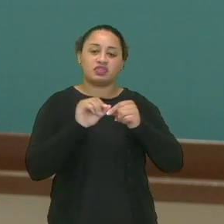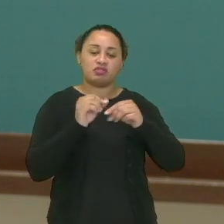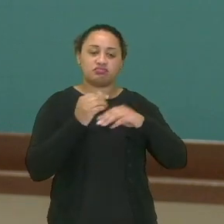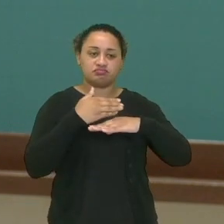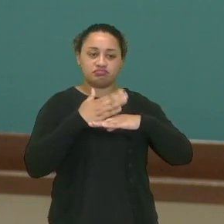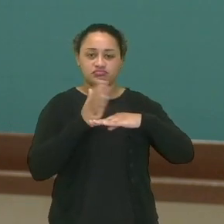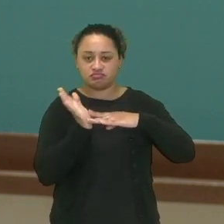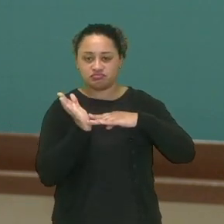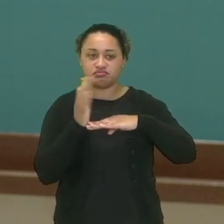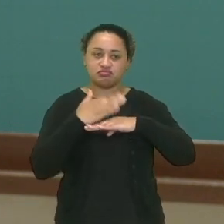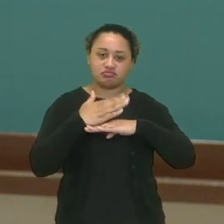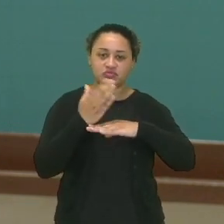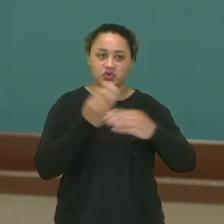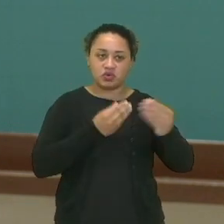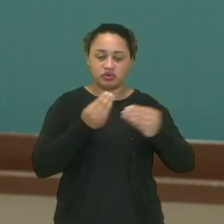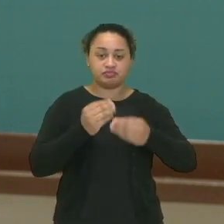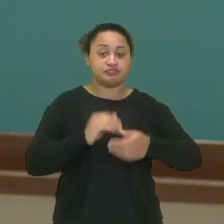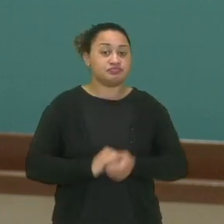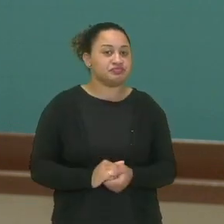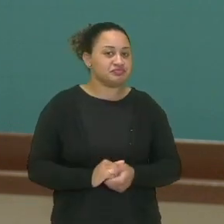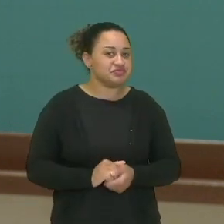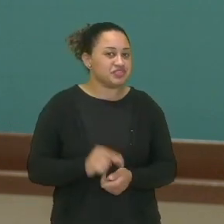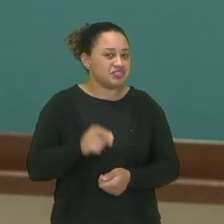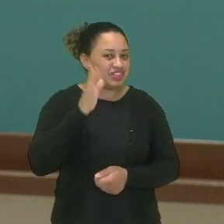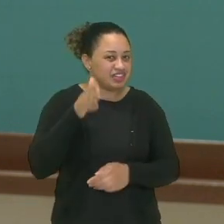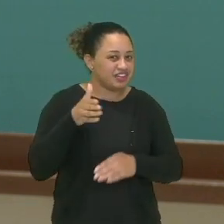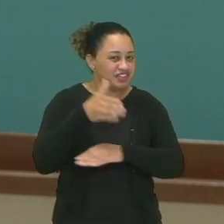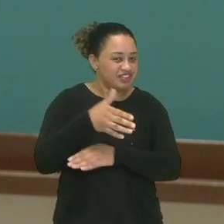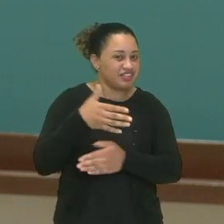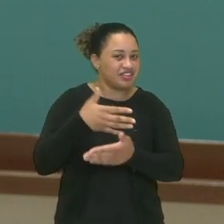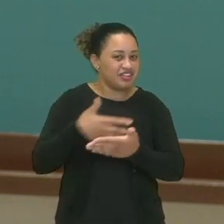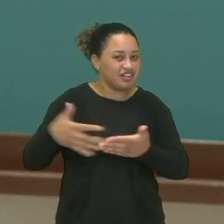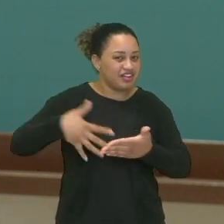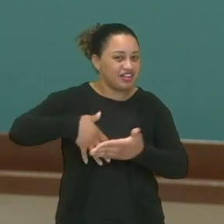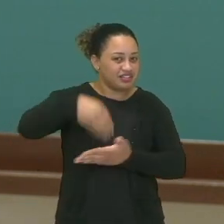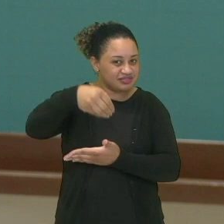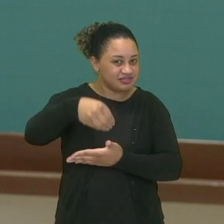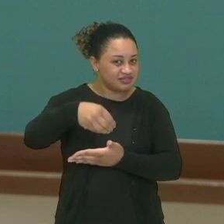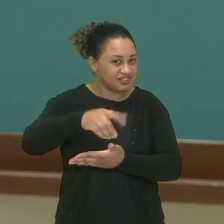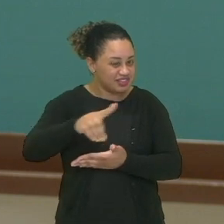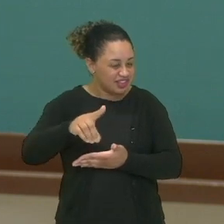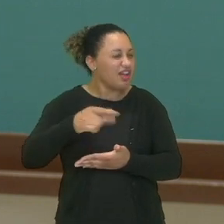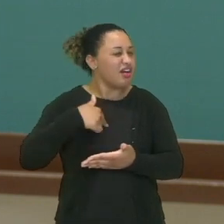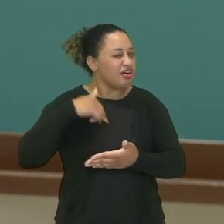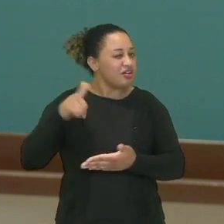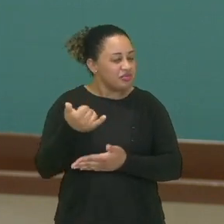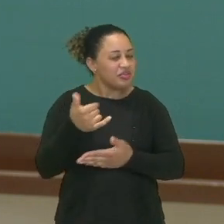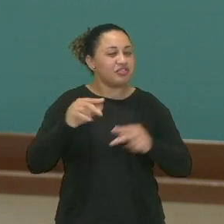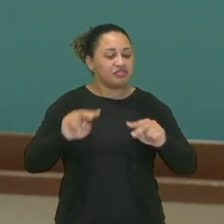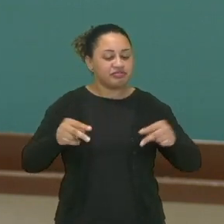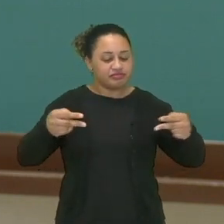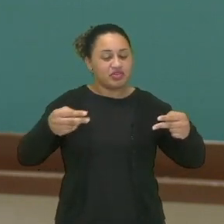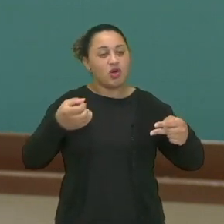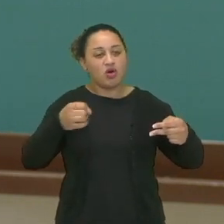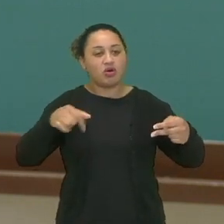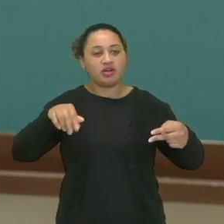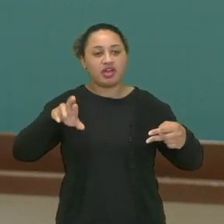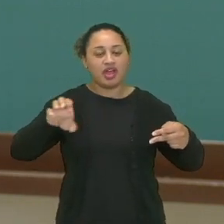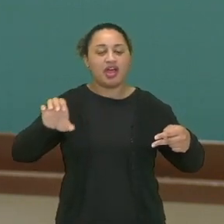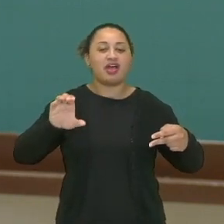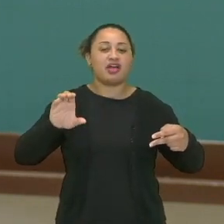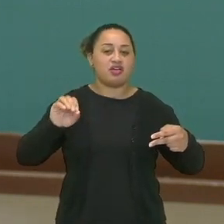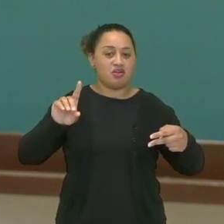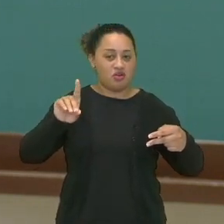medição, tá bom? E aí, você já jogou Matific? Se não jogou, não perca tempo, acesse lá